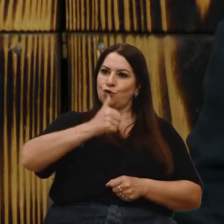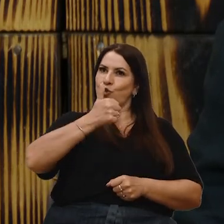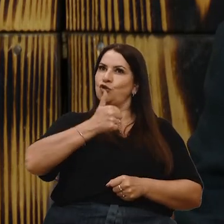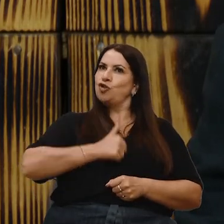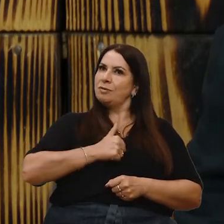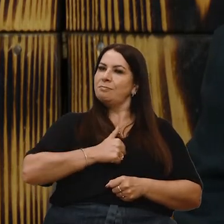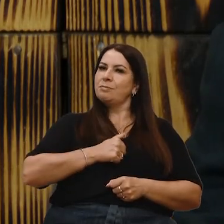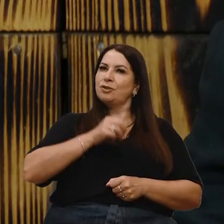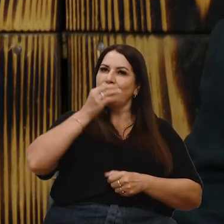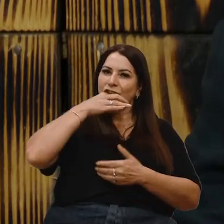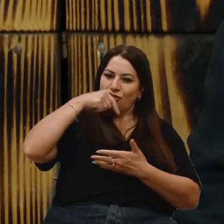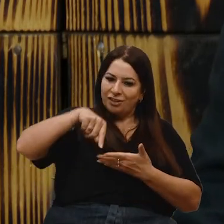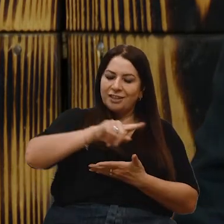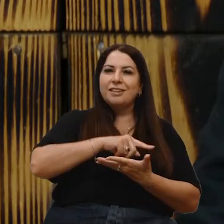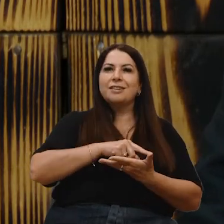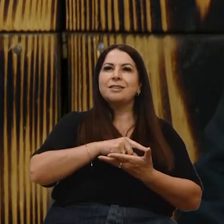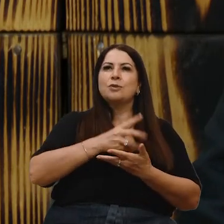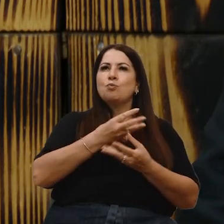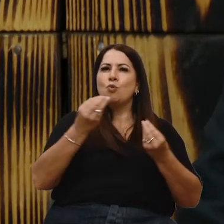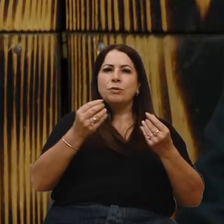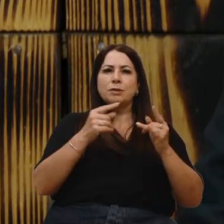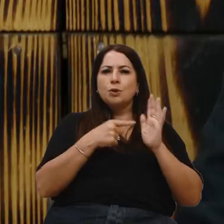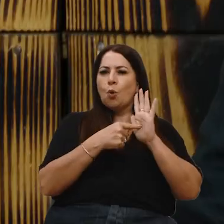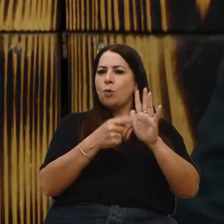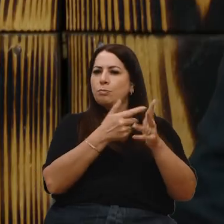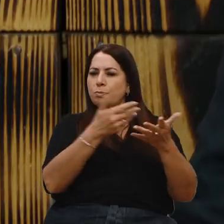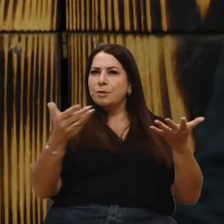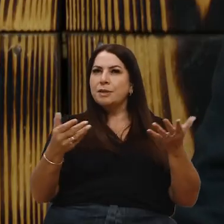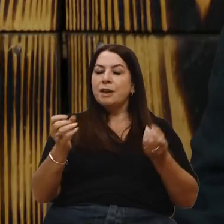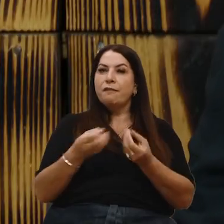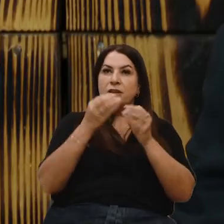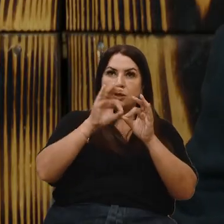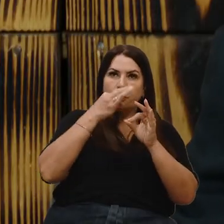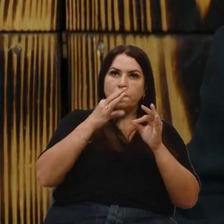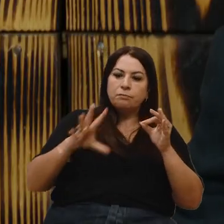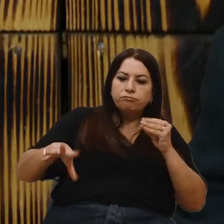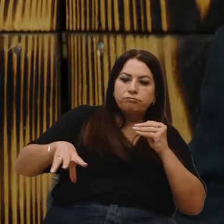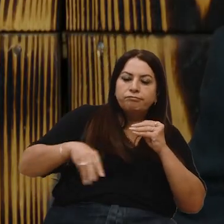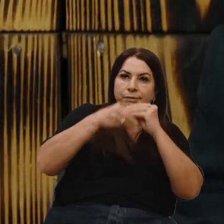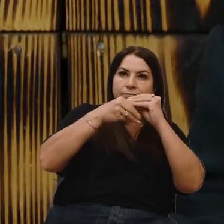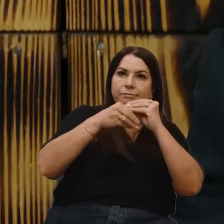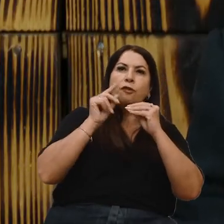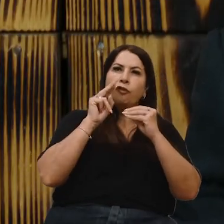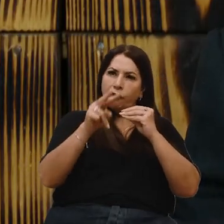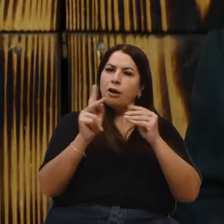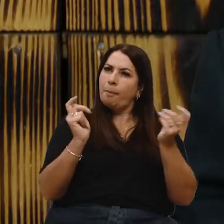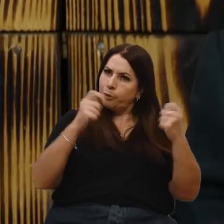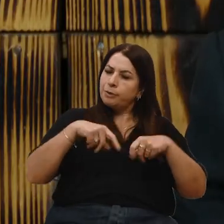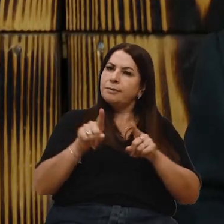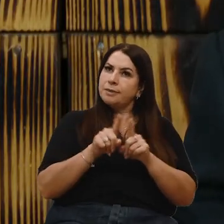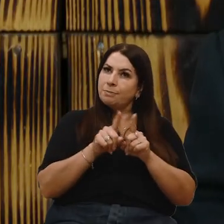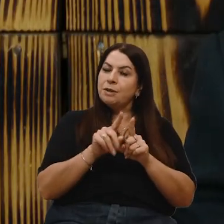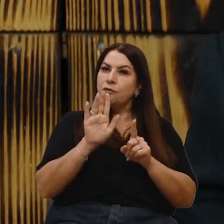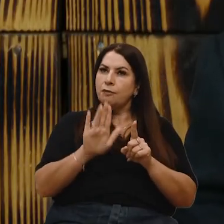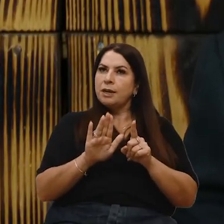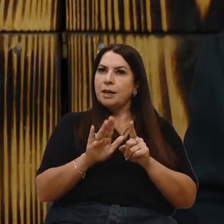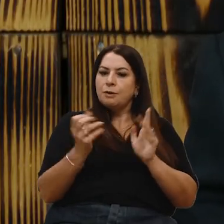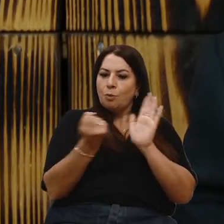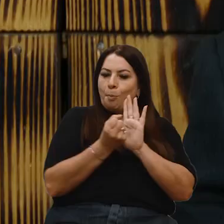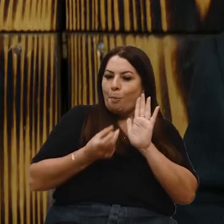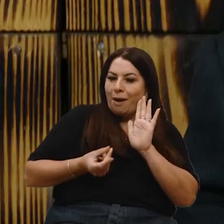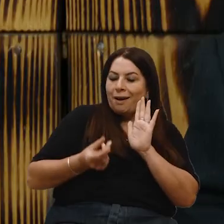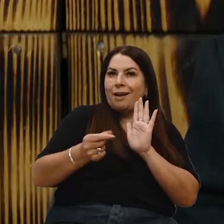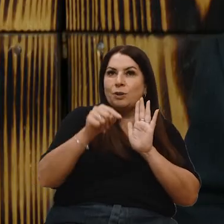do caxiense, com diversas atrações, e a Festa da Uva vai se integrando. Vocês veem a possibilidade de ficar